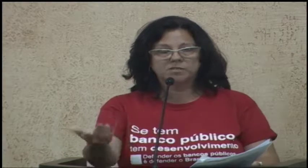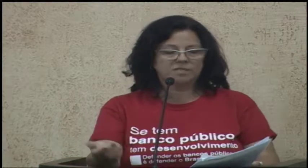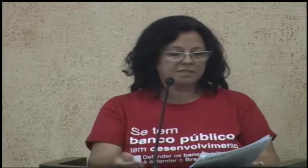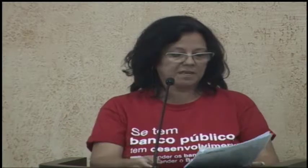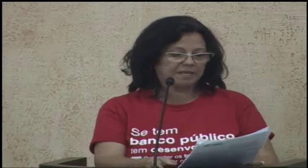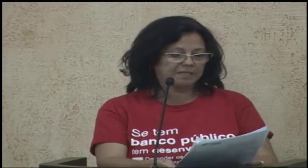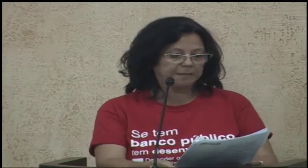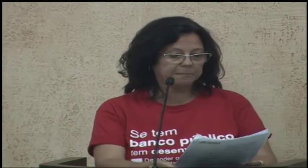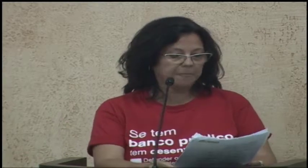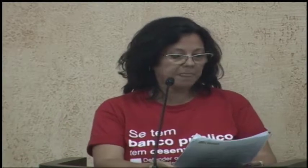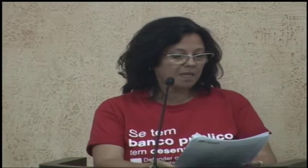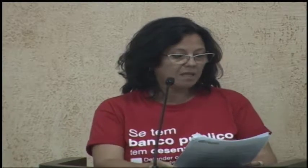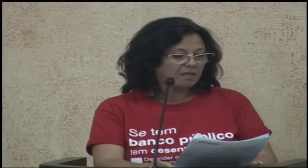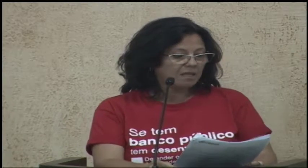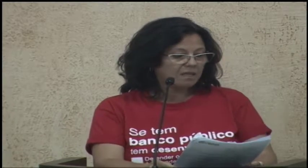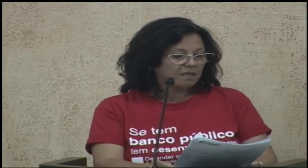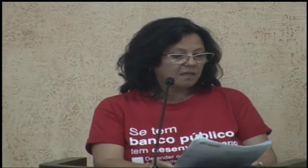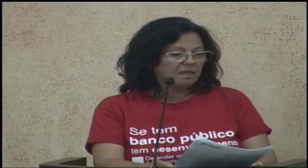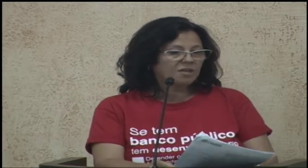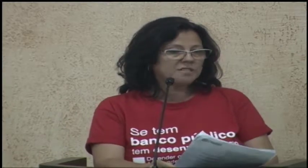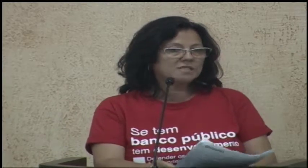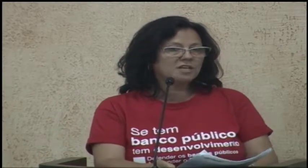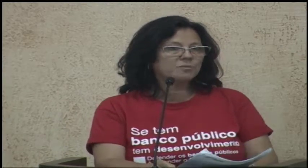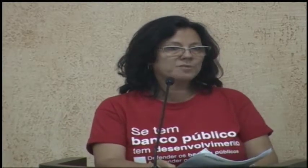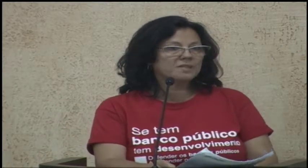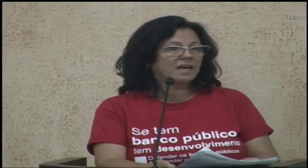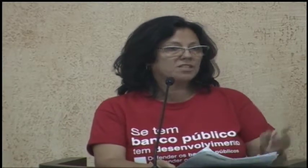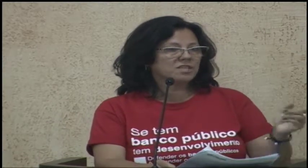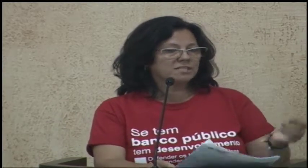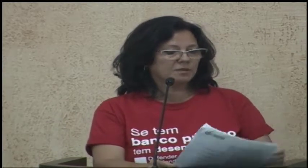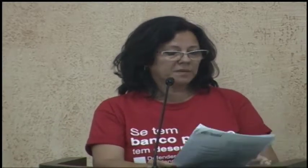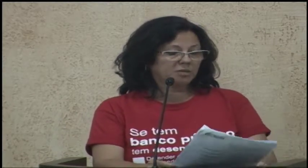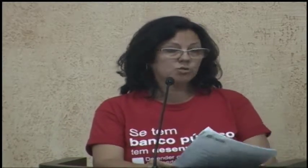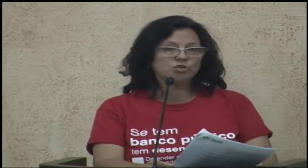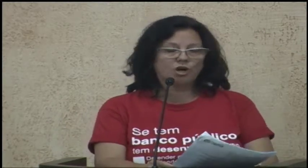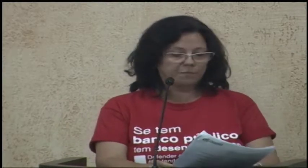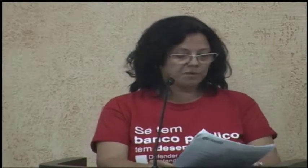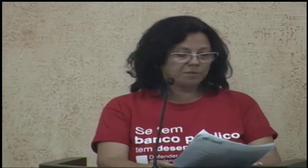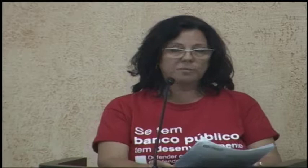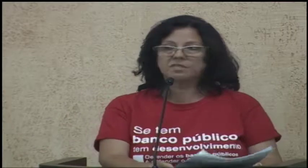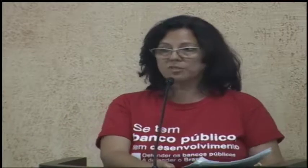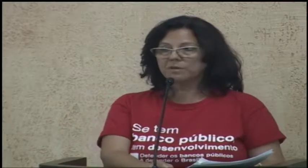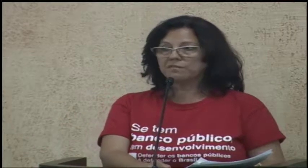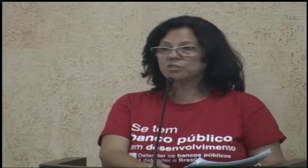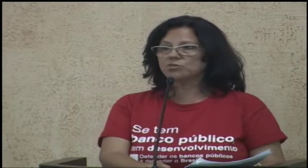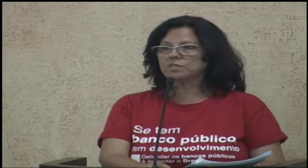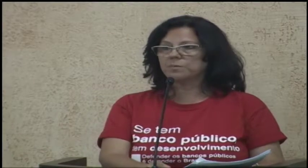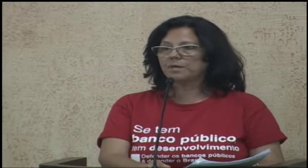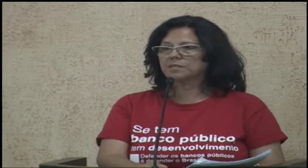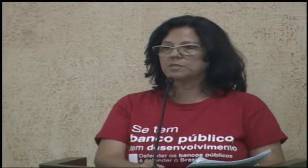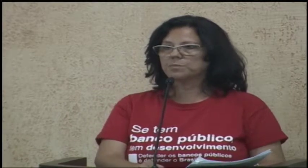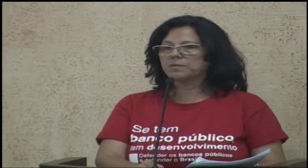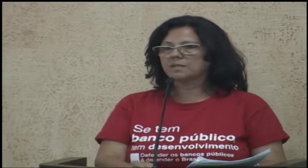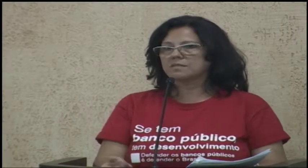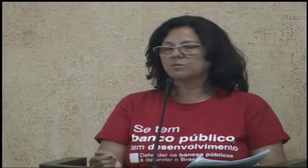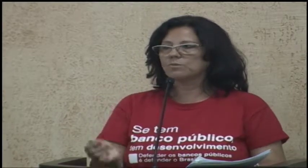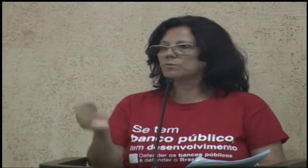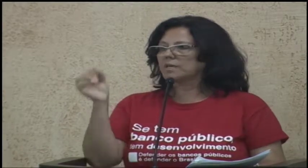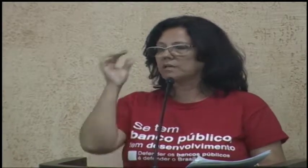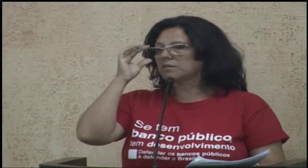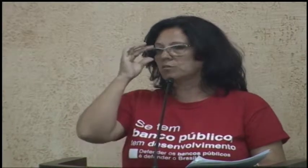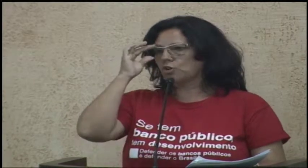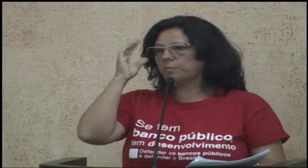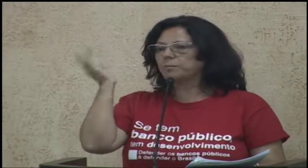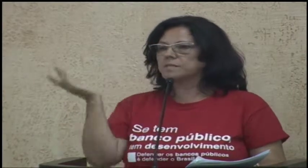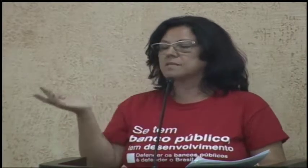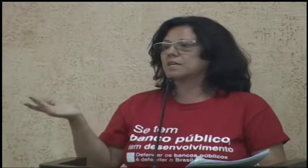das pessoas entrarem, né? E a agência também do shopping do Banco do Brasil também fechou as portas, porque, segundo